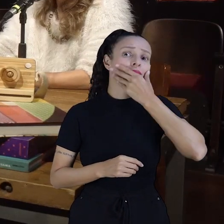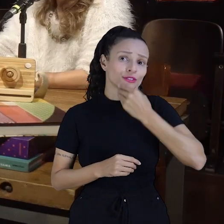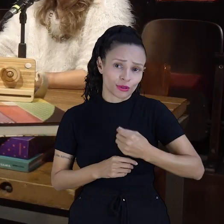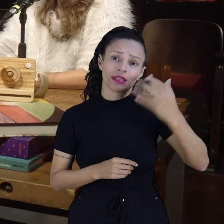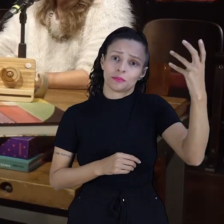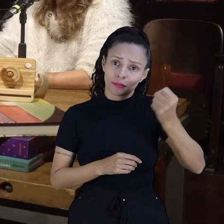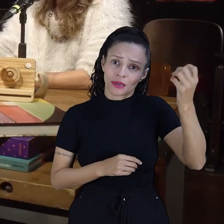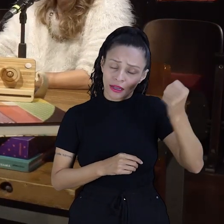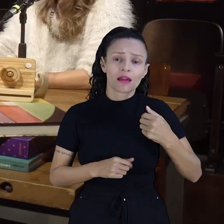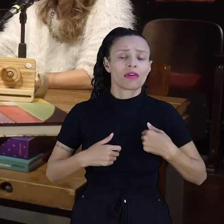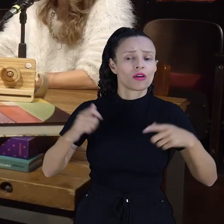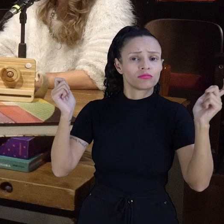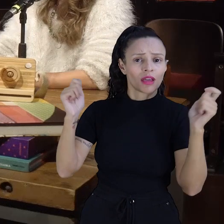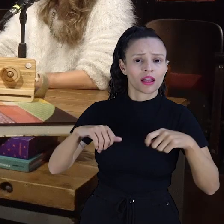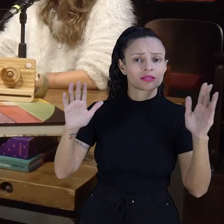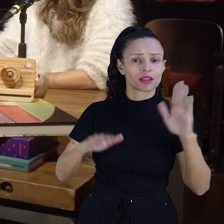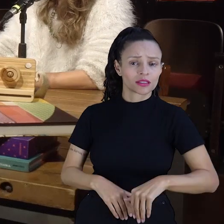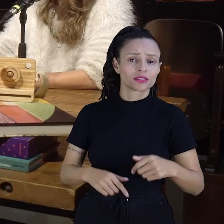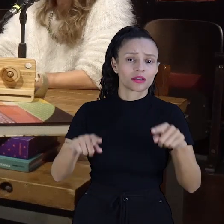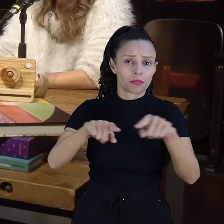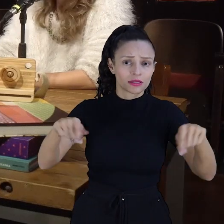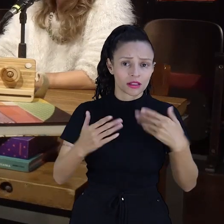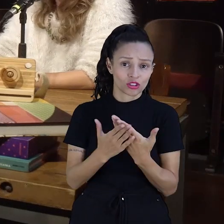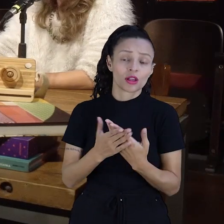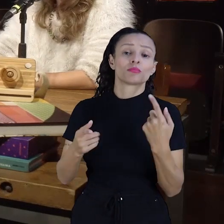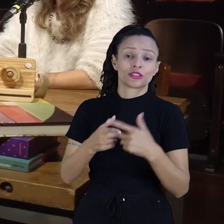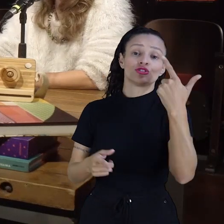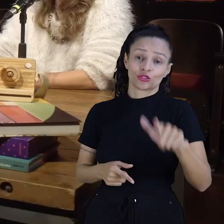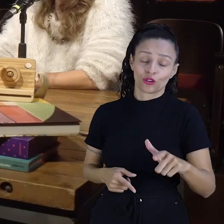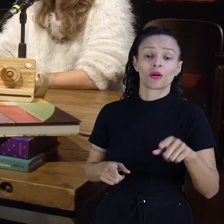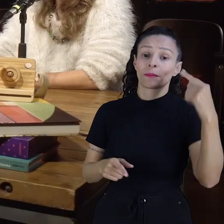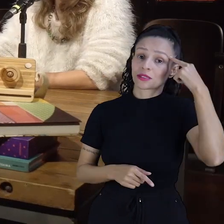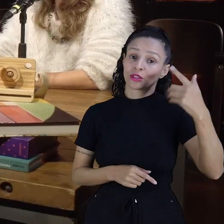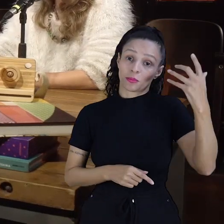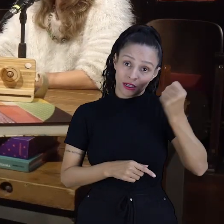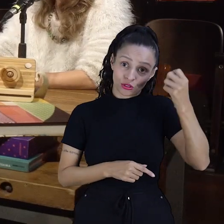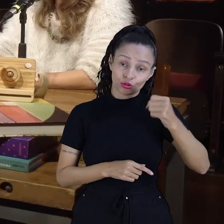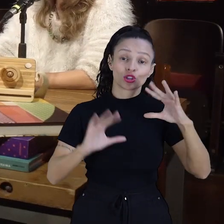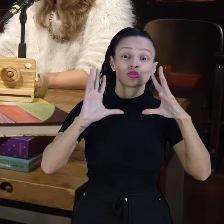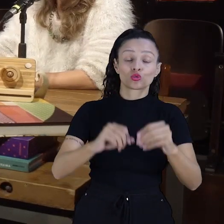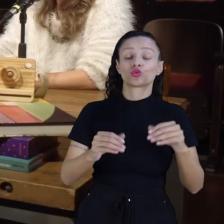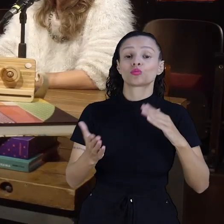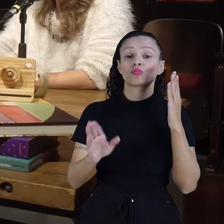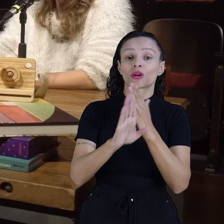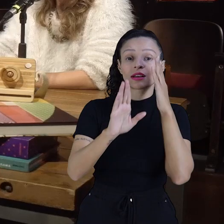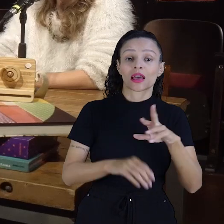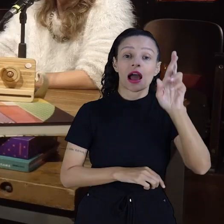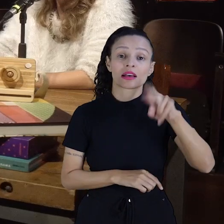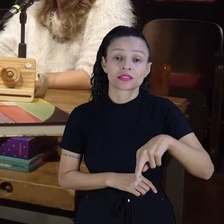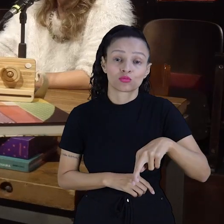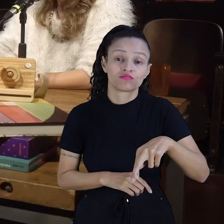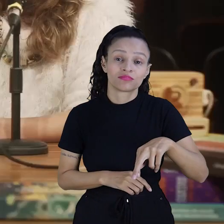e branca, para que eu possa trazer isso para a minha sala de aula. Porque, de novo, também é um pensamento da branquitude, tudo por alguma